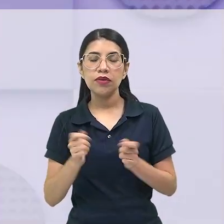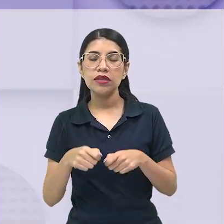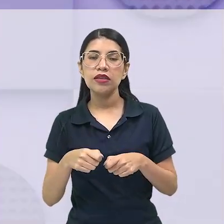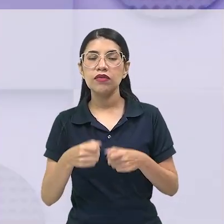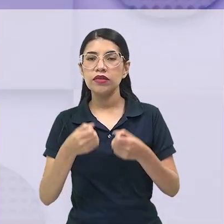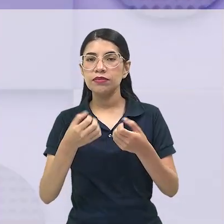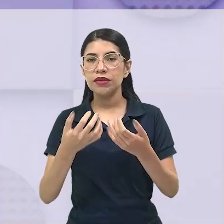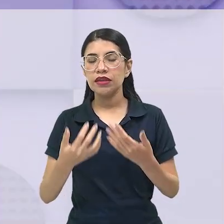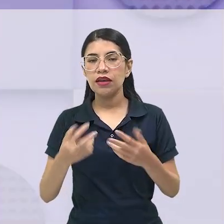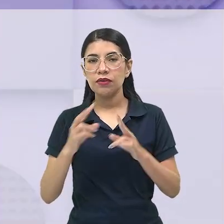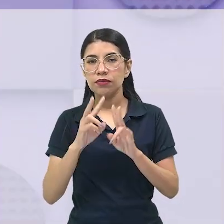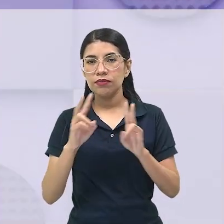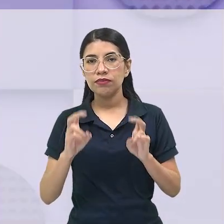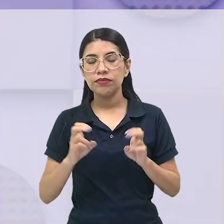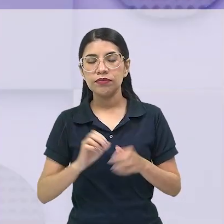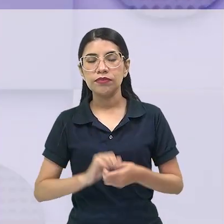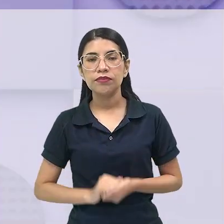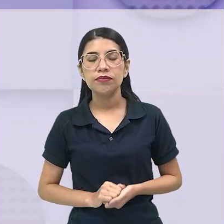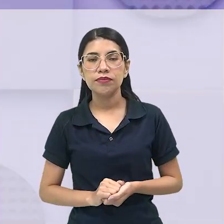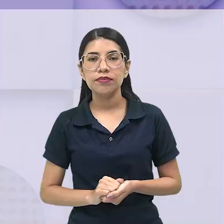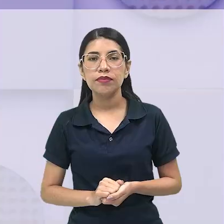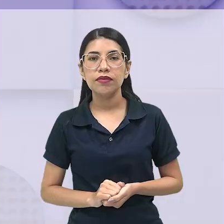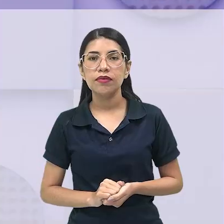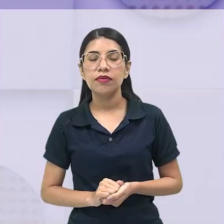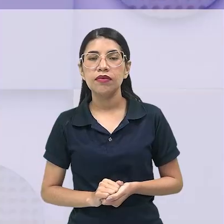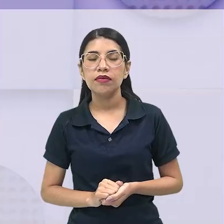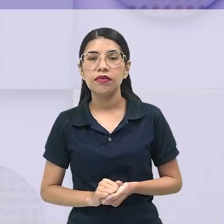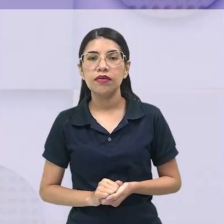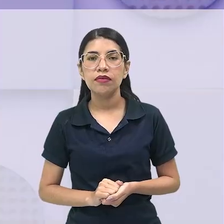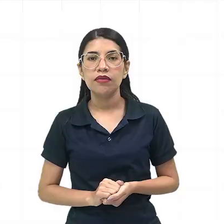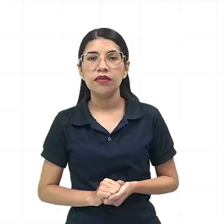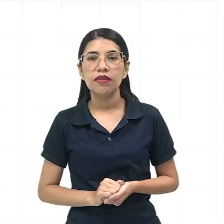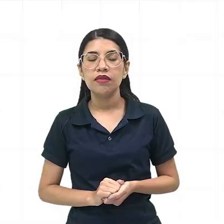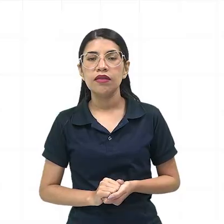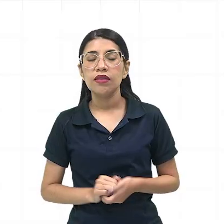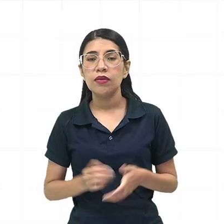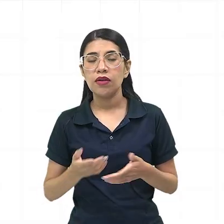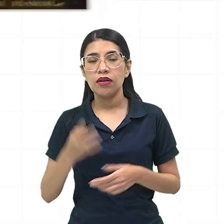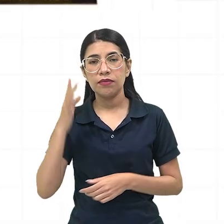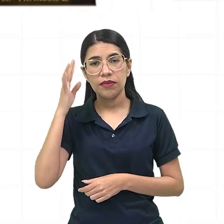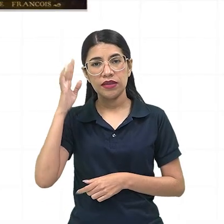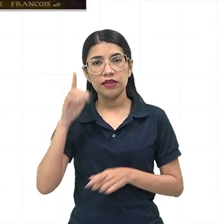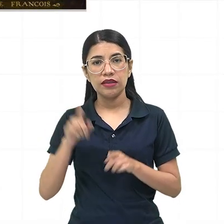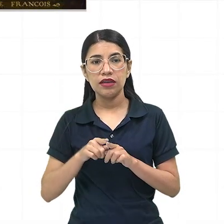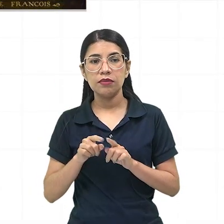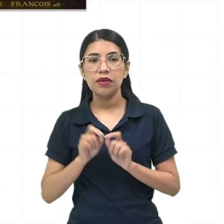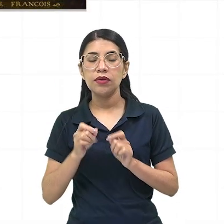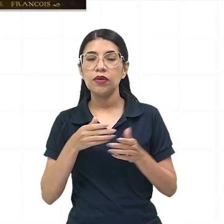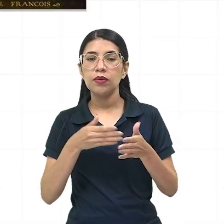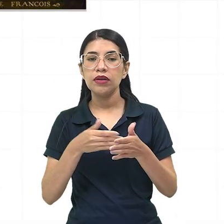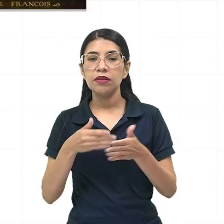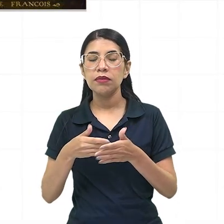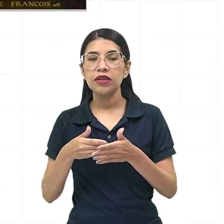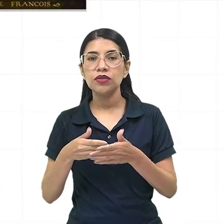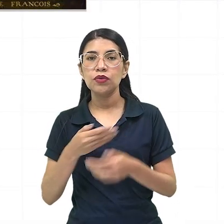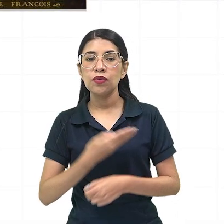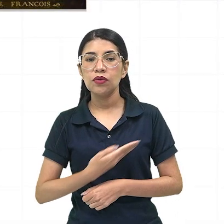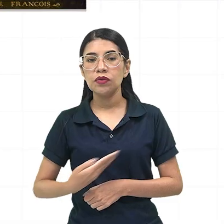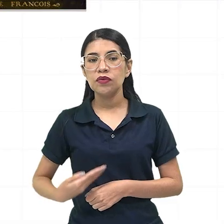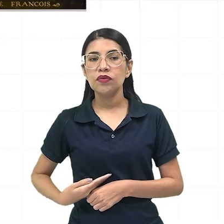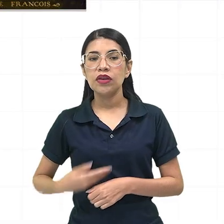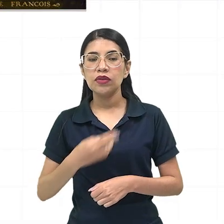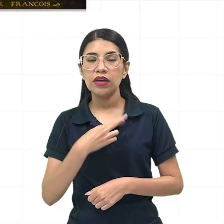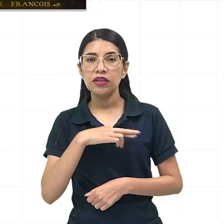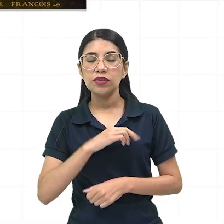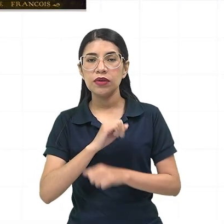certa forma é algo inválido. E aqui eu vou te convidar a pensar os limites entre Estado e religião, principalmente em